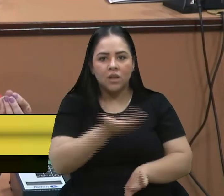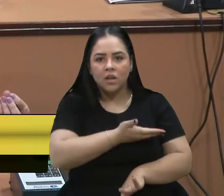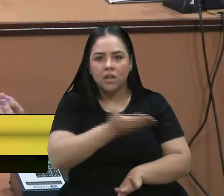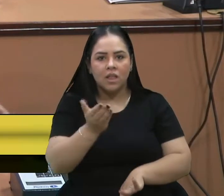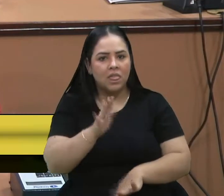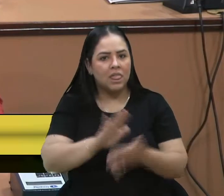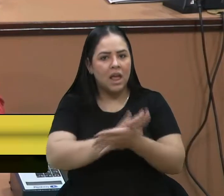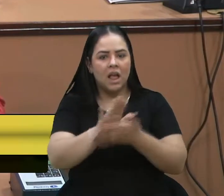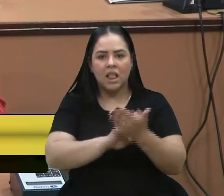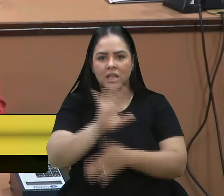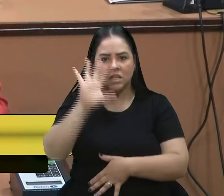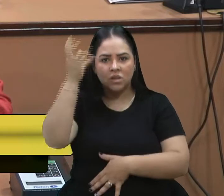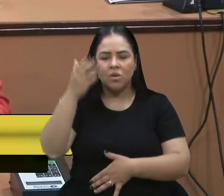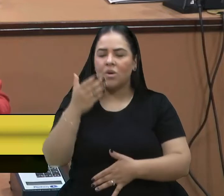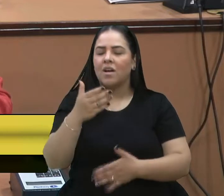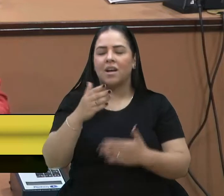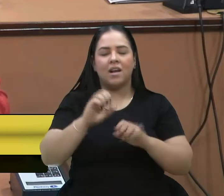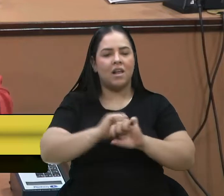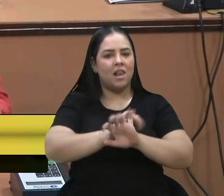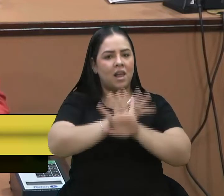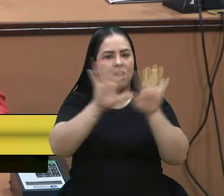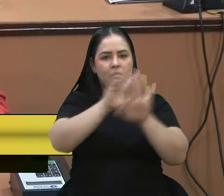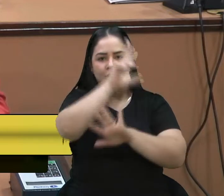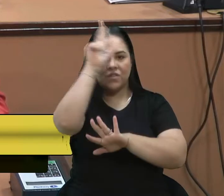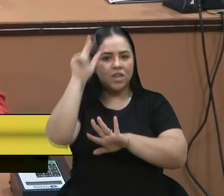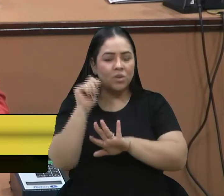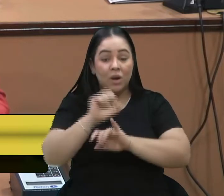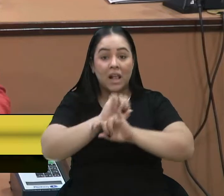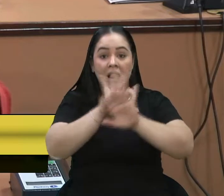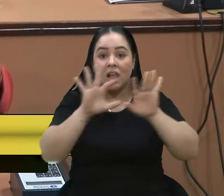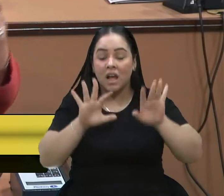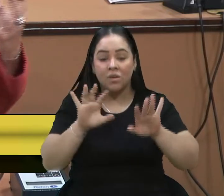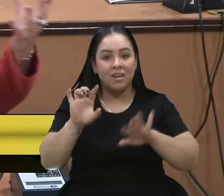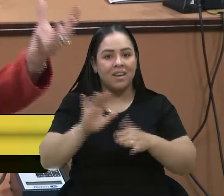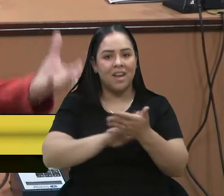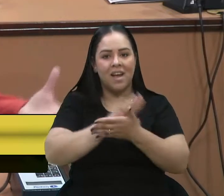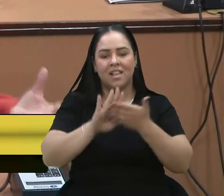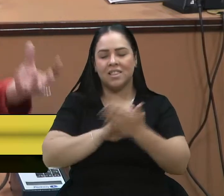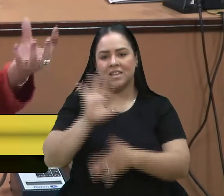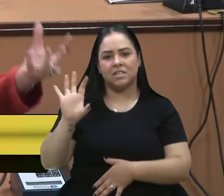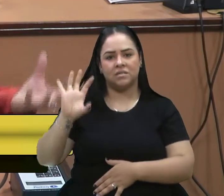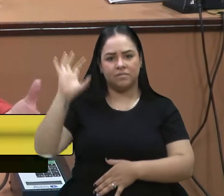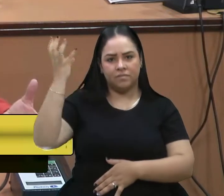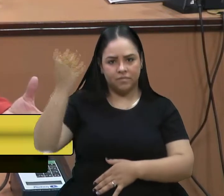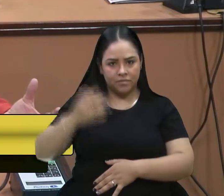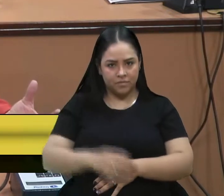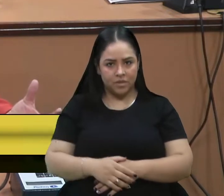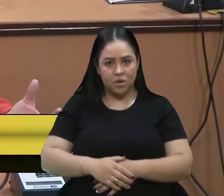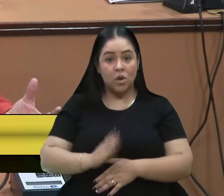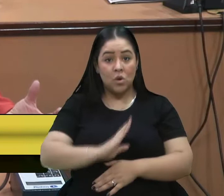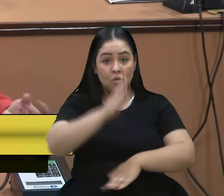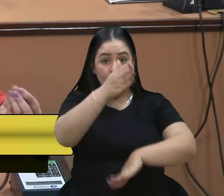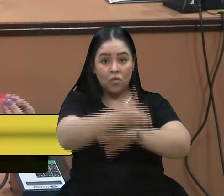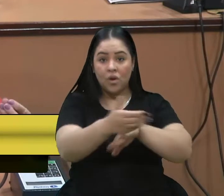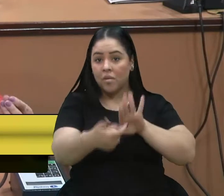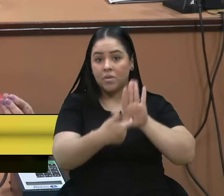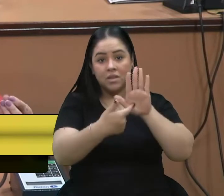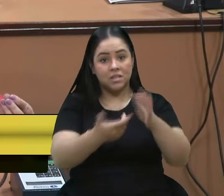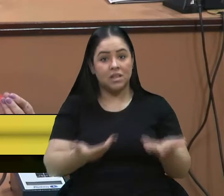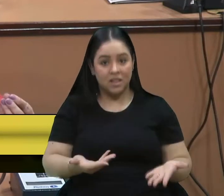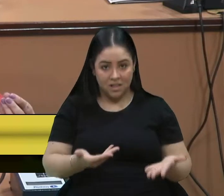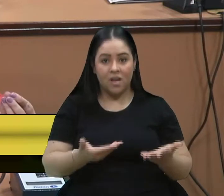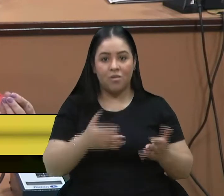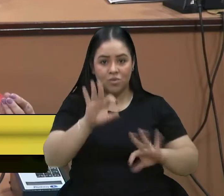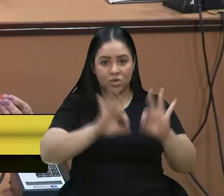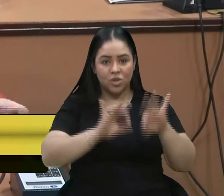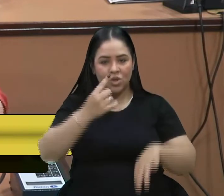decidido, o prefeito deixou isso claro, não está nada decidido. Foi de bom grado apresentar o projeto. e nós fomos